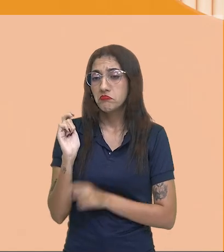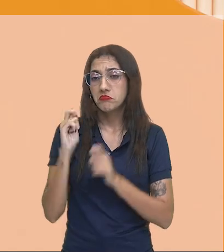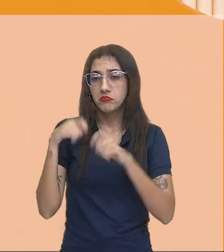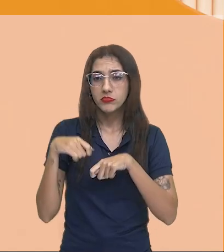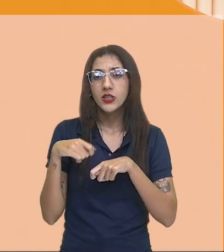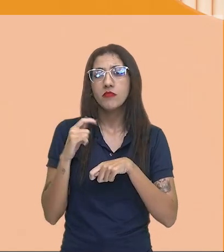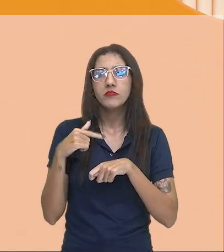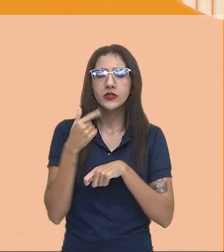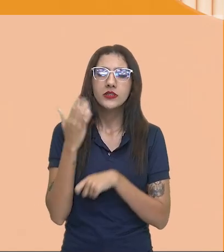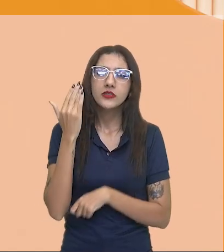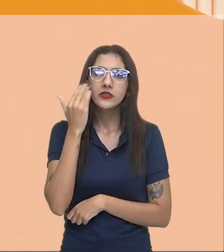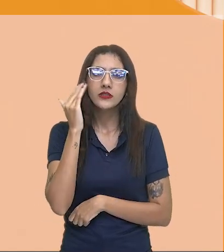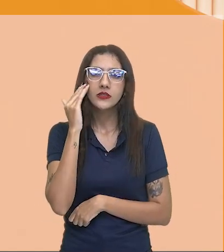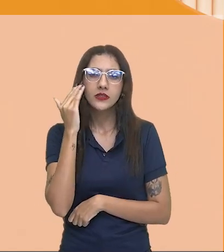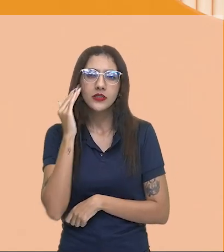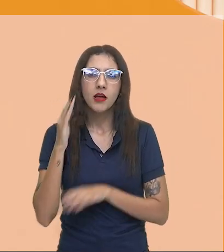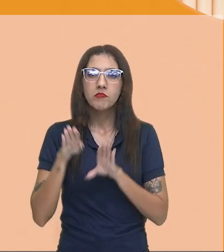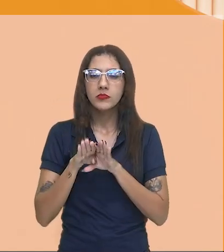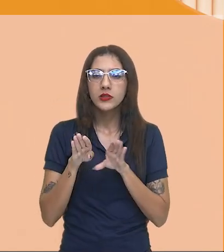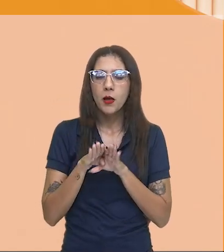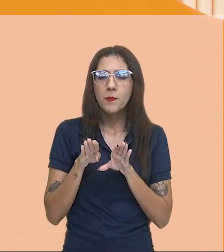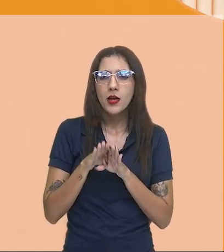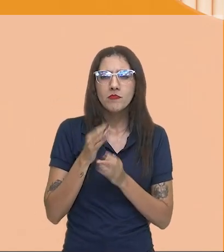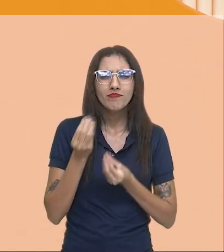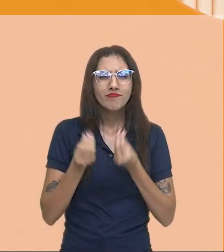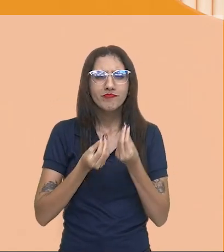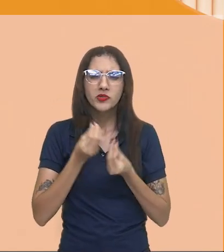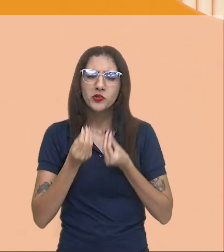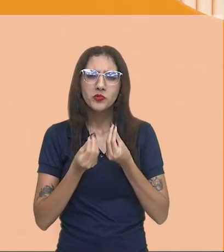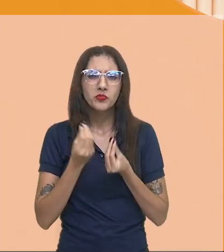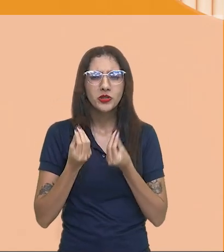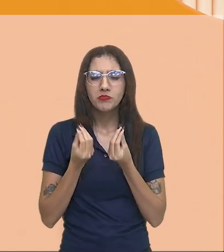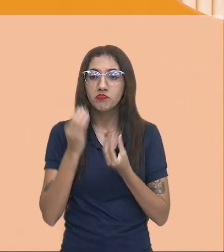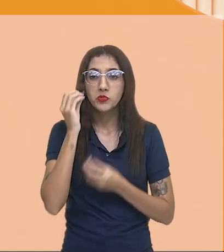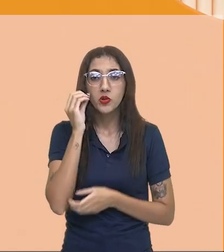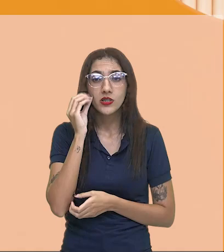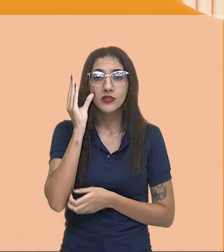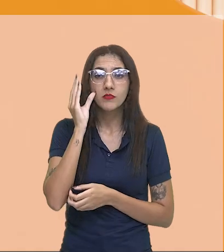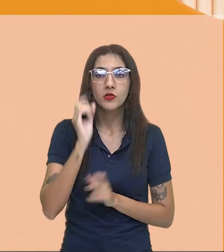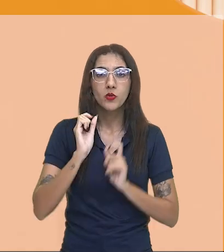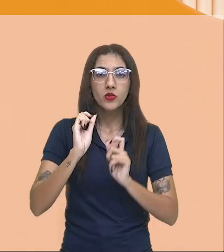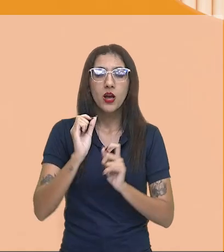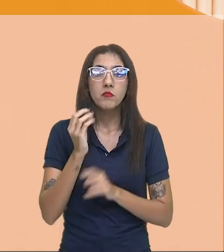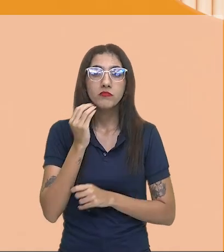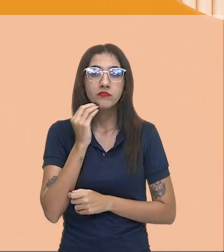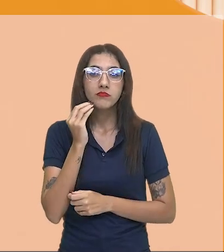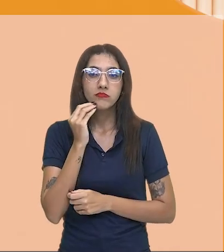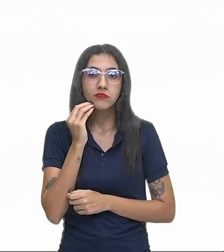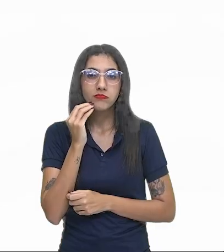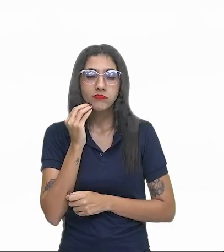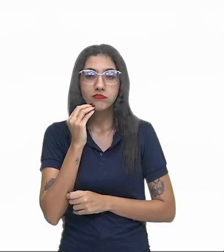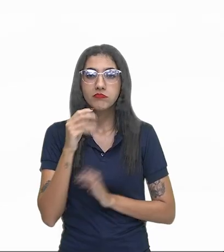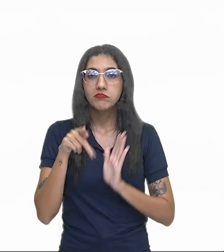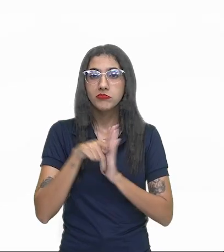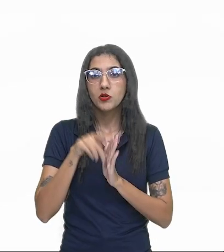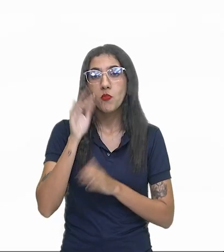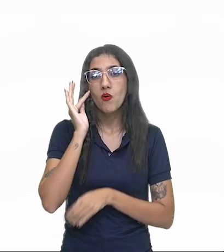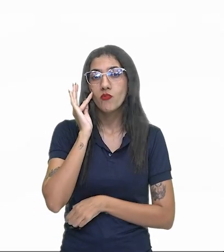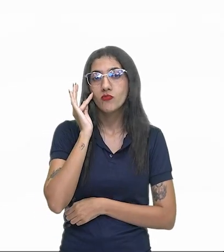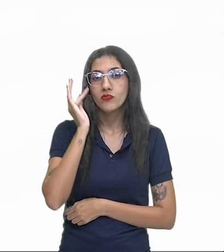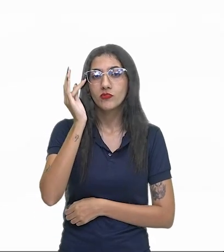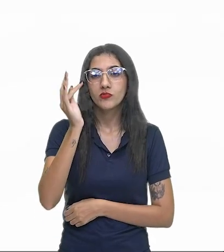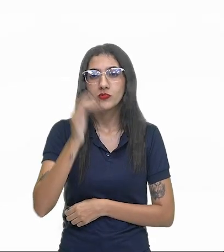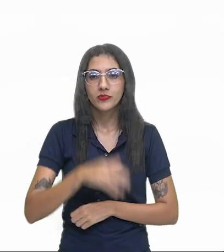de entendimento e de aplicação da sociologia, que são as possibilidades para o futuro. E